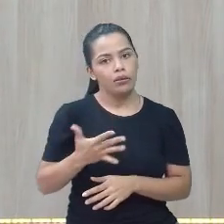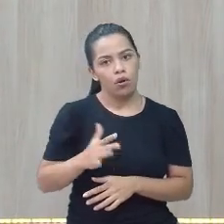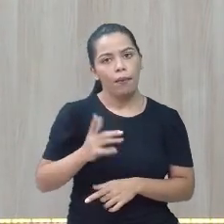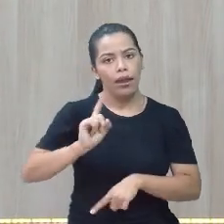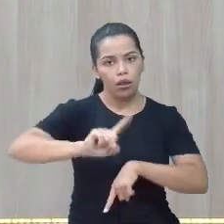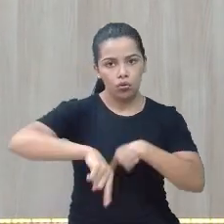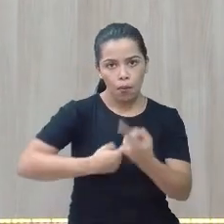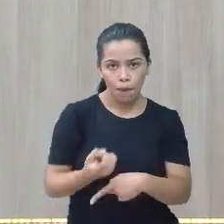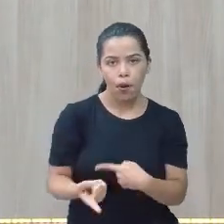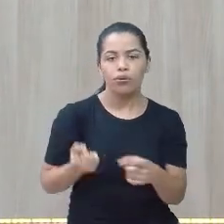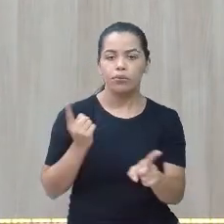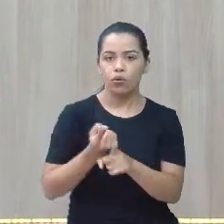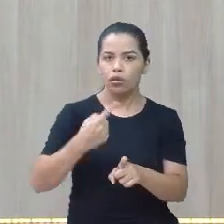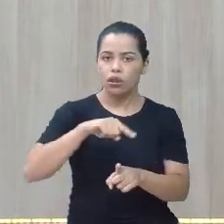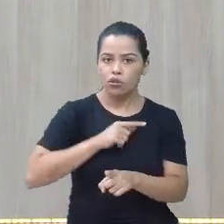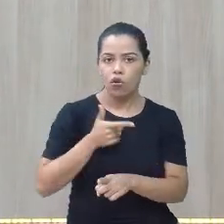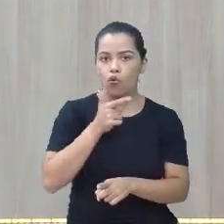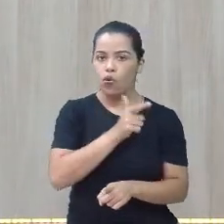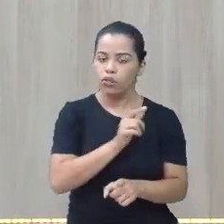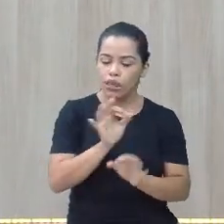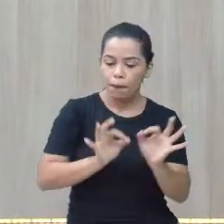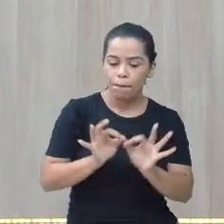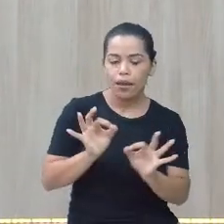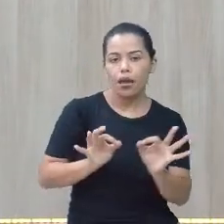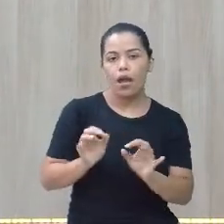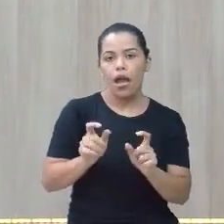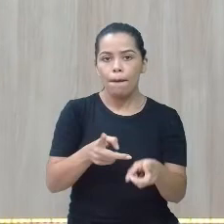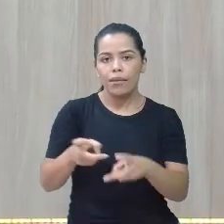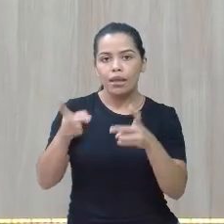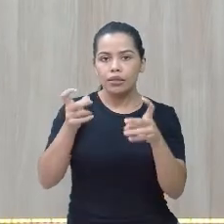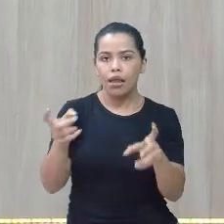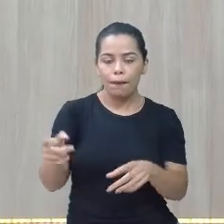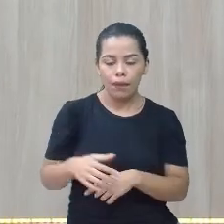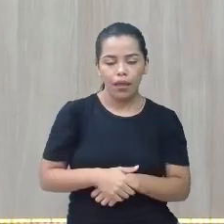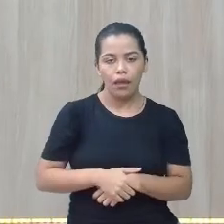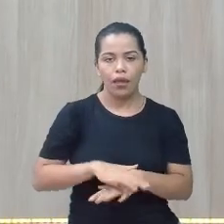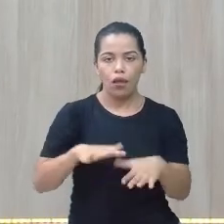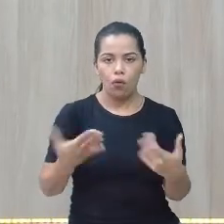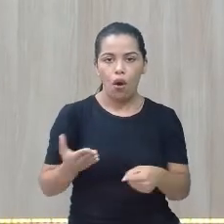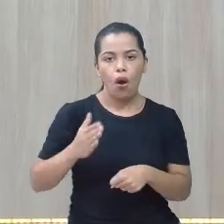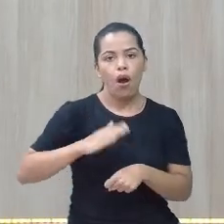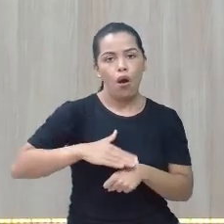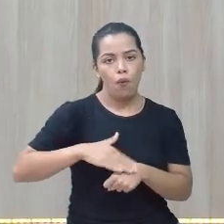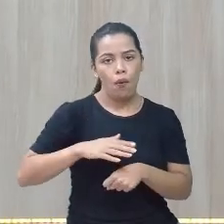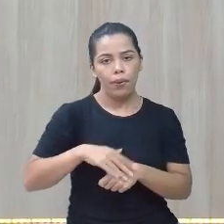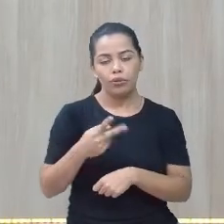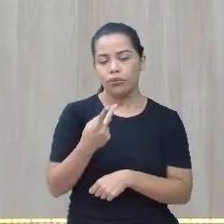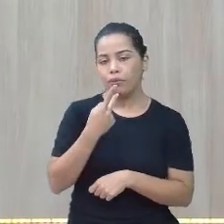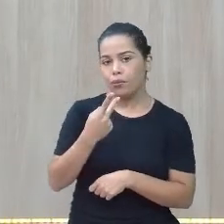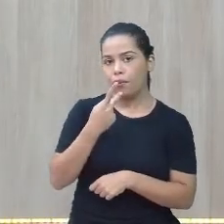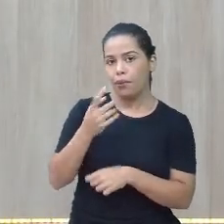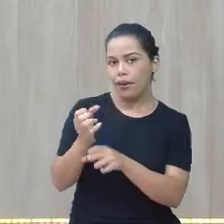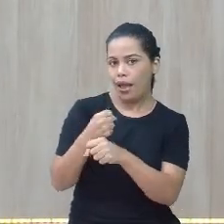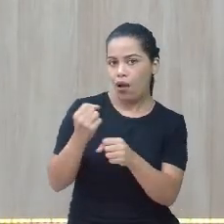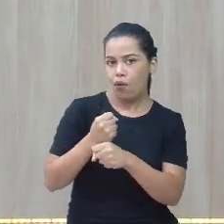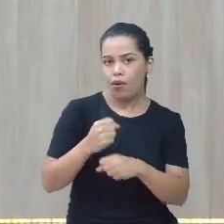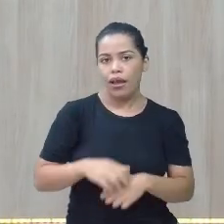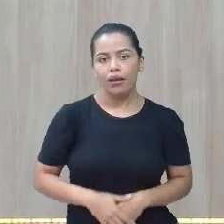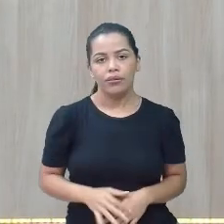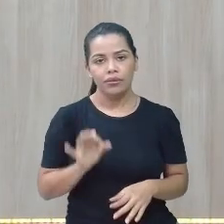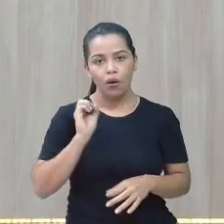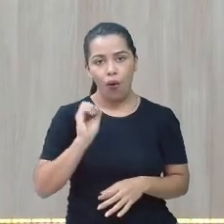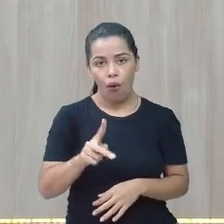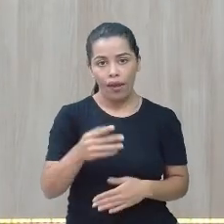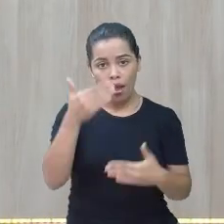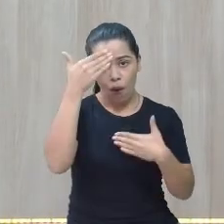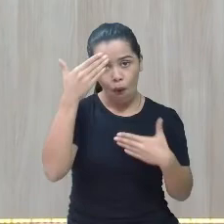gente vai conseguir medir essa chance, medir essa situação aí, que é o cálculo da probabilidade, ok? Muitíssimo